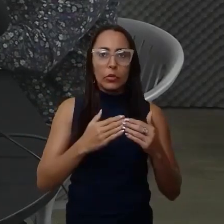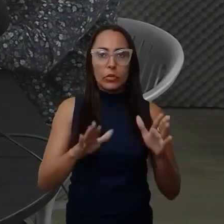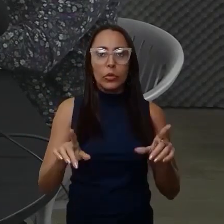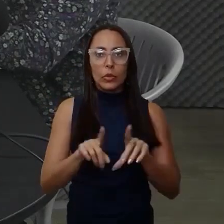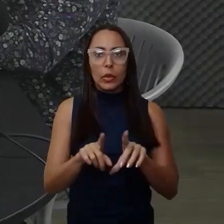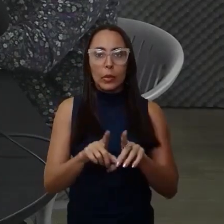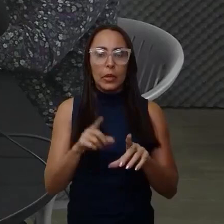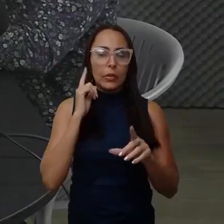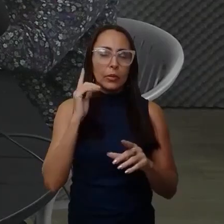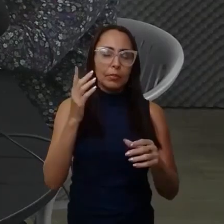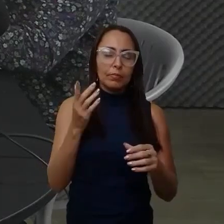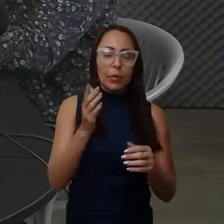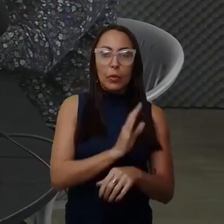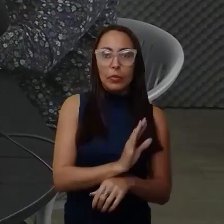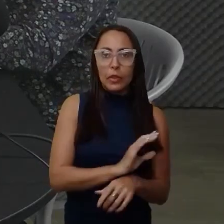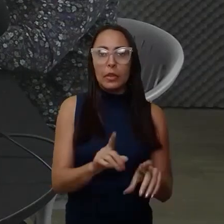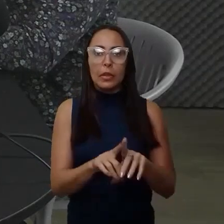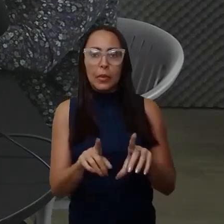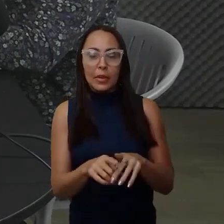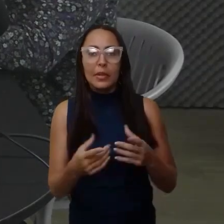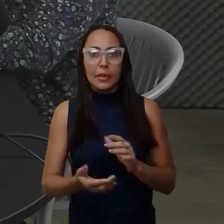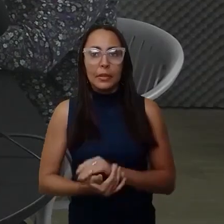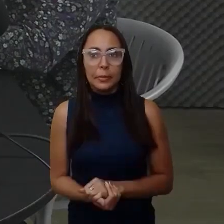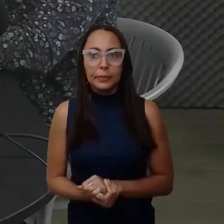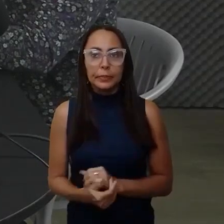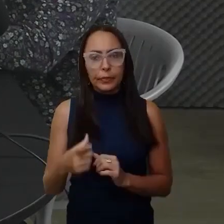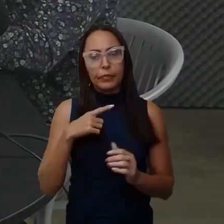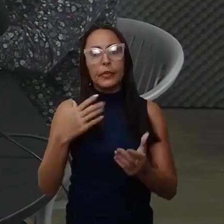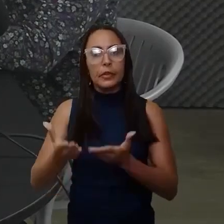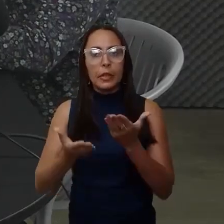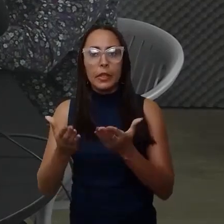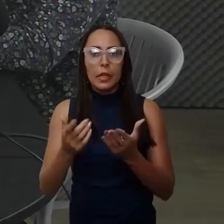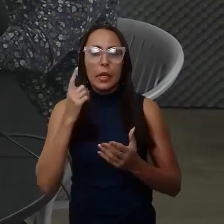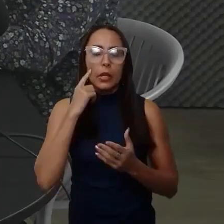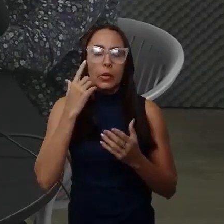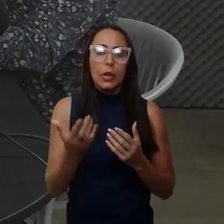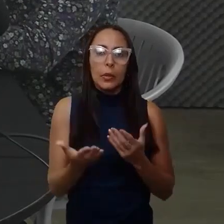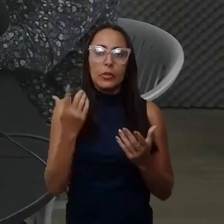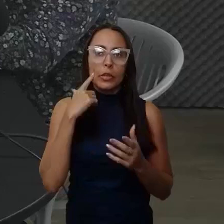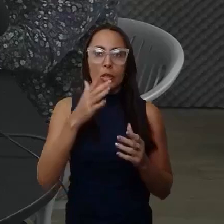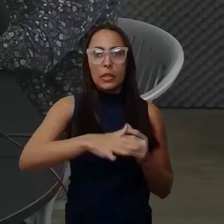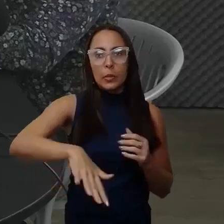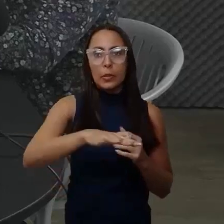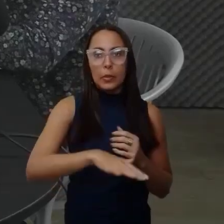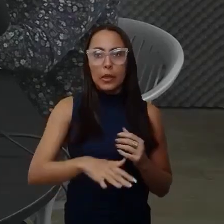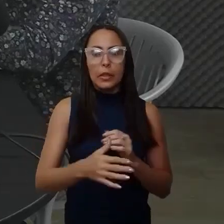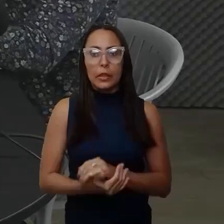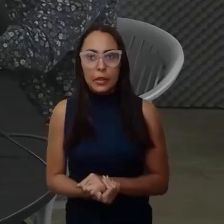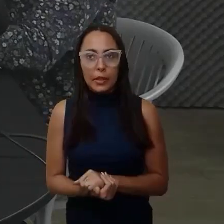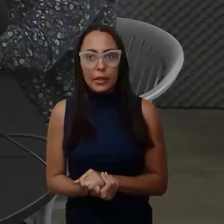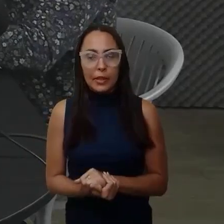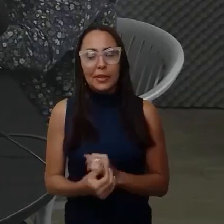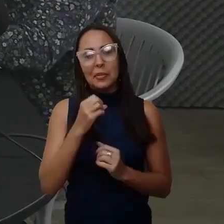Brasil Unspoken, da Warner Bros. Discovery, e tem se dedicado à pesquisa e à produção de filmes documentais e híbridos.